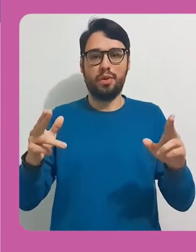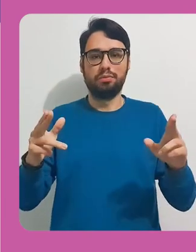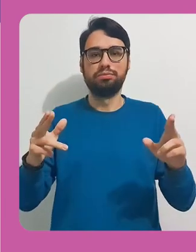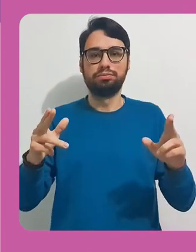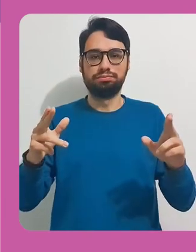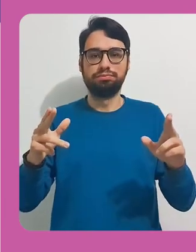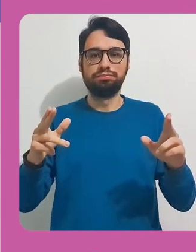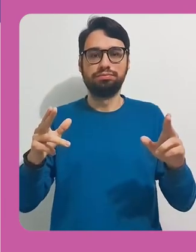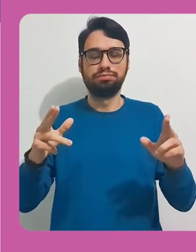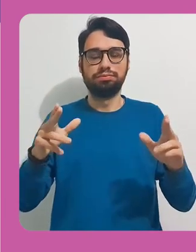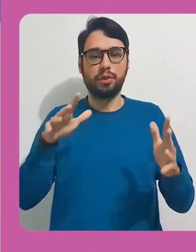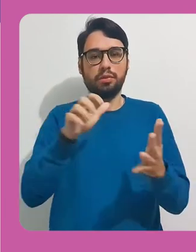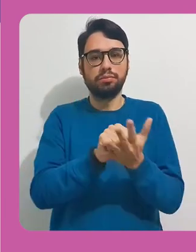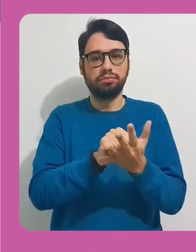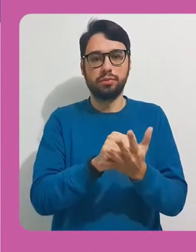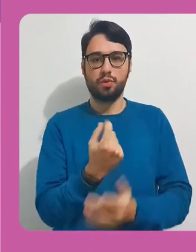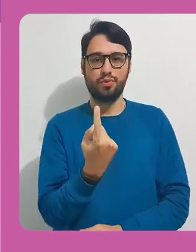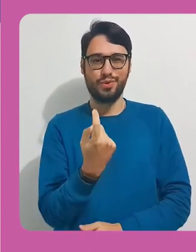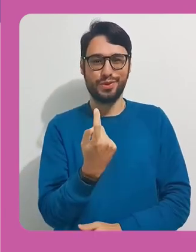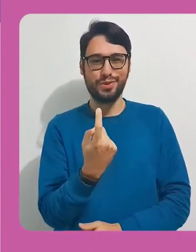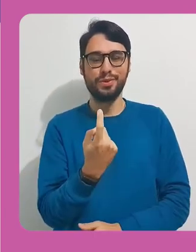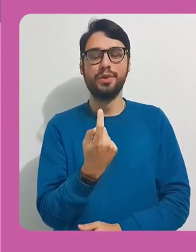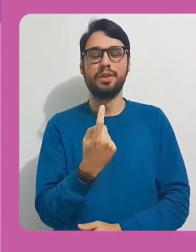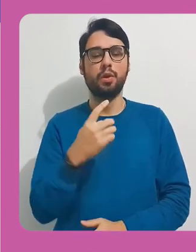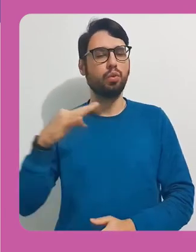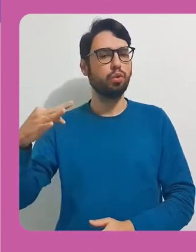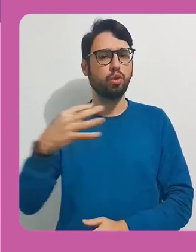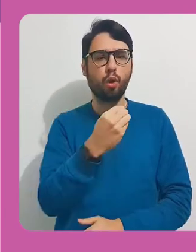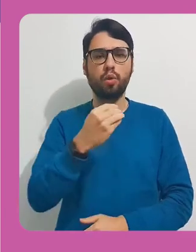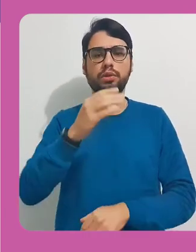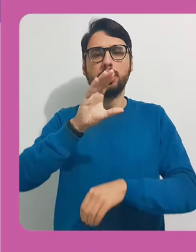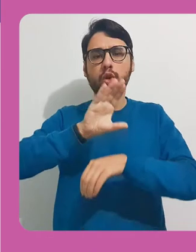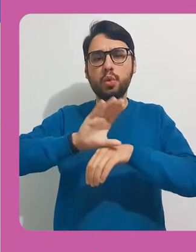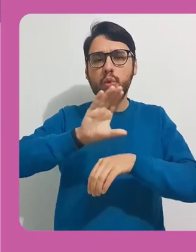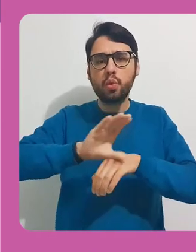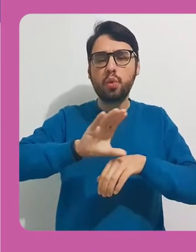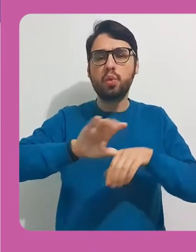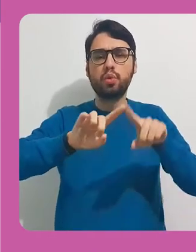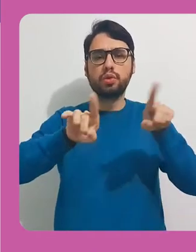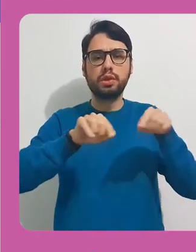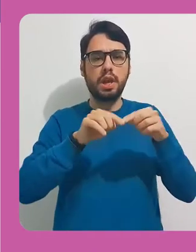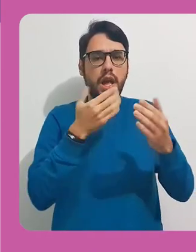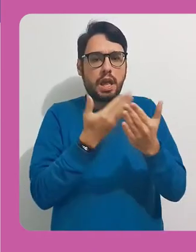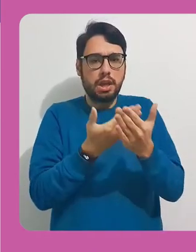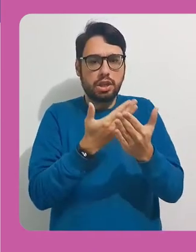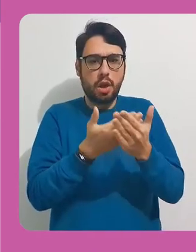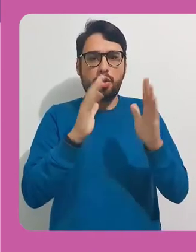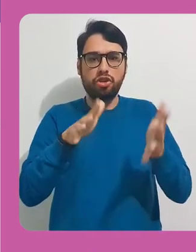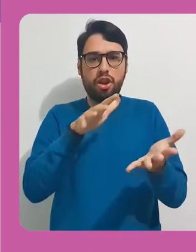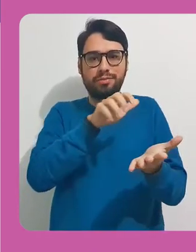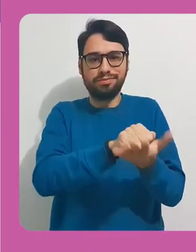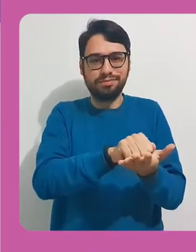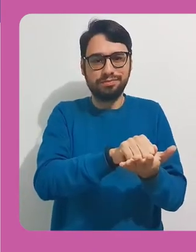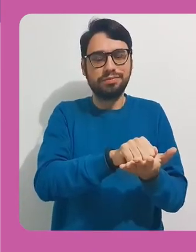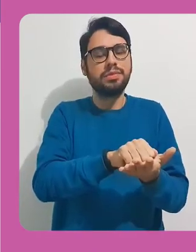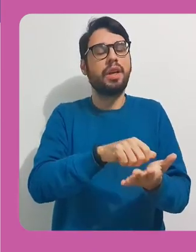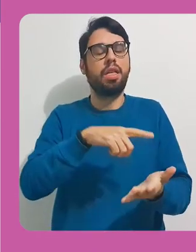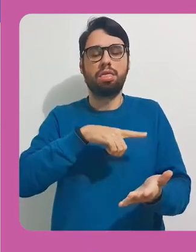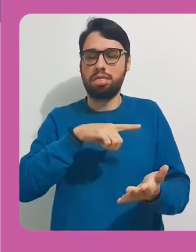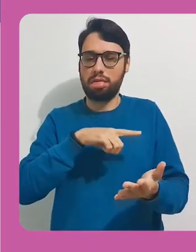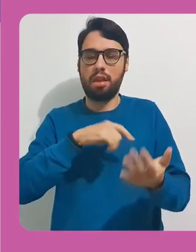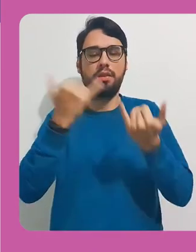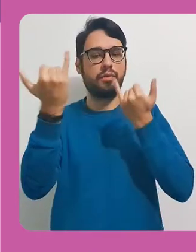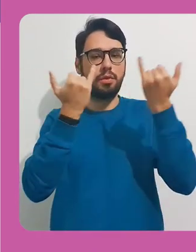faz parte de todo o seu cadastro no Moodle. Então, em todas as turmas que você estiver